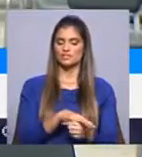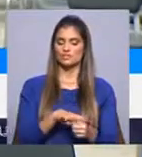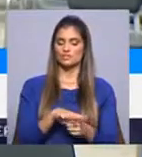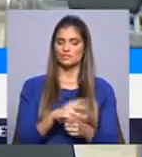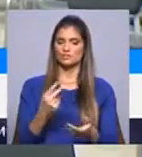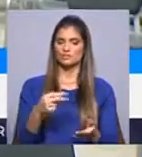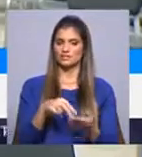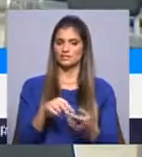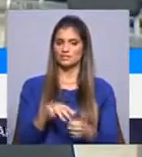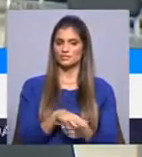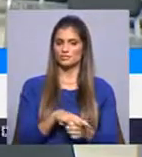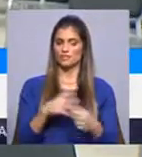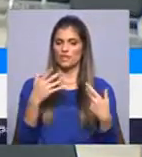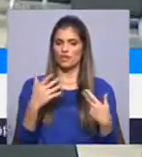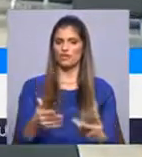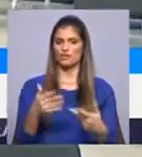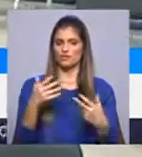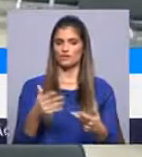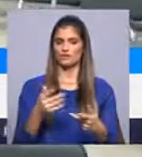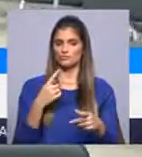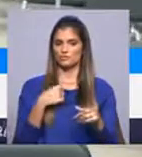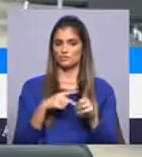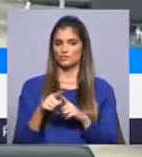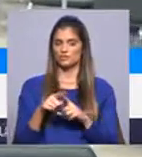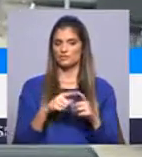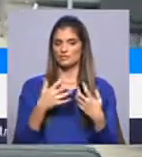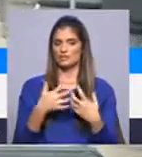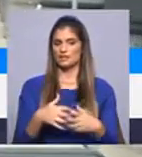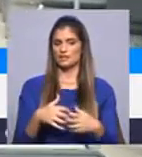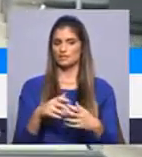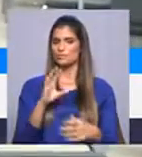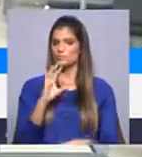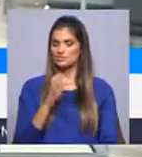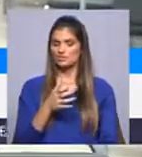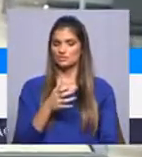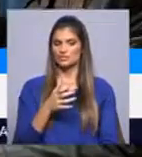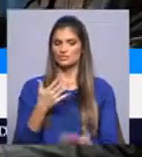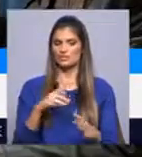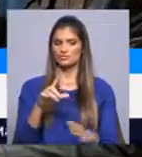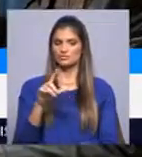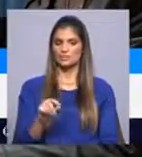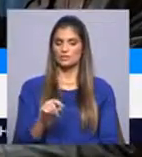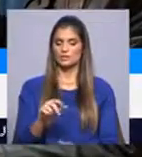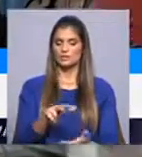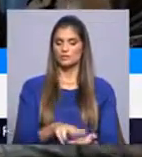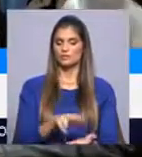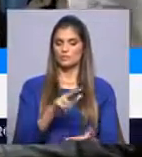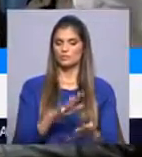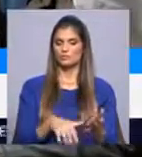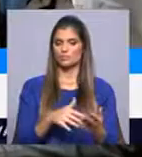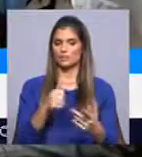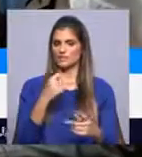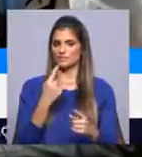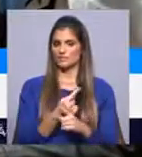presente, a situação atual política e sindical no país, mas também aprovámos o plano de atividades